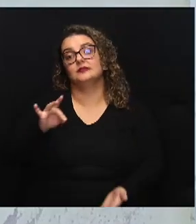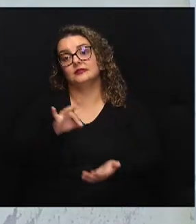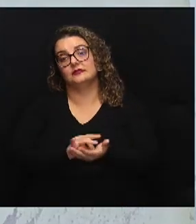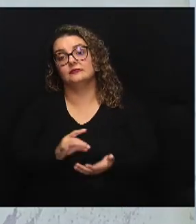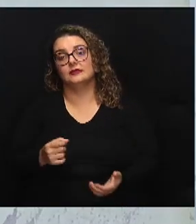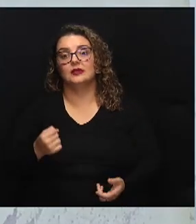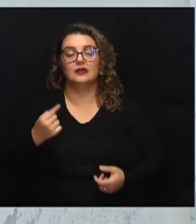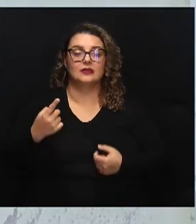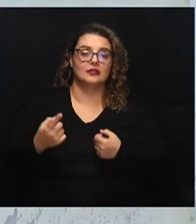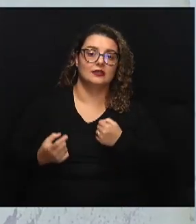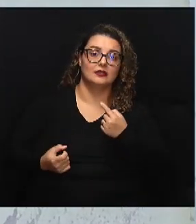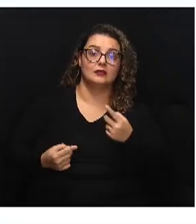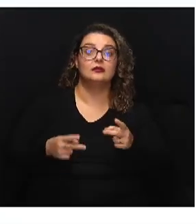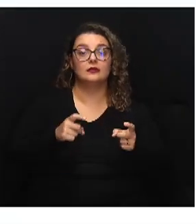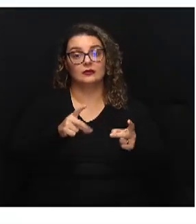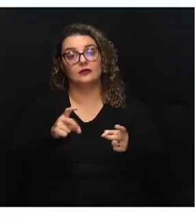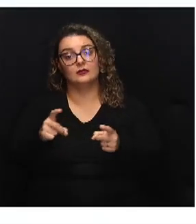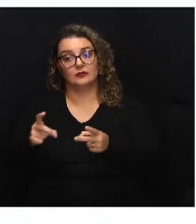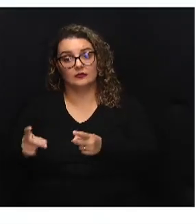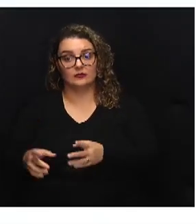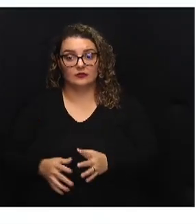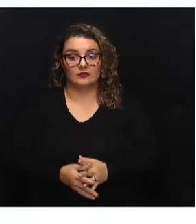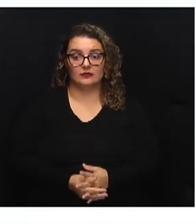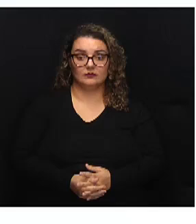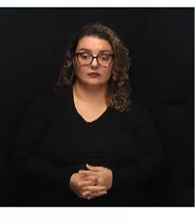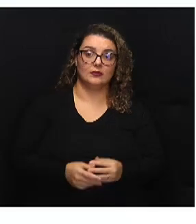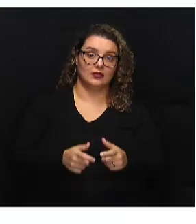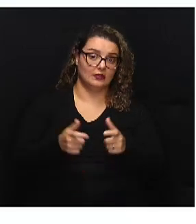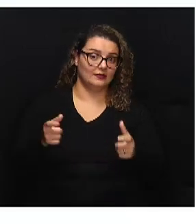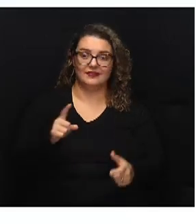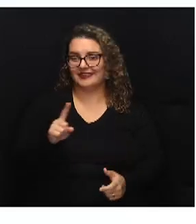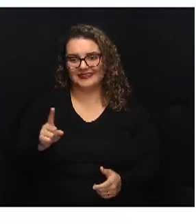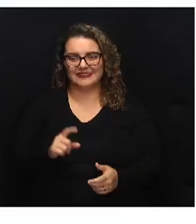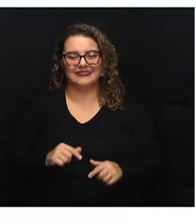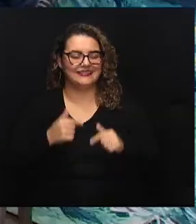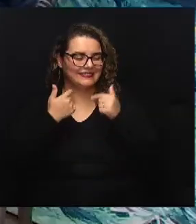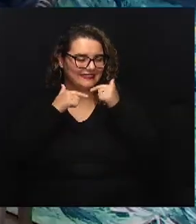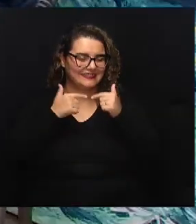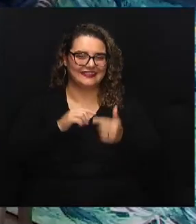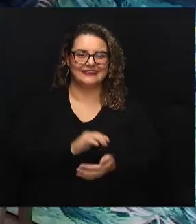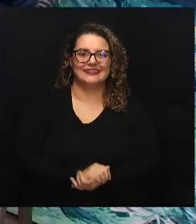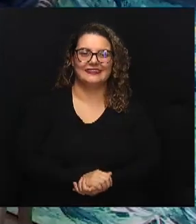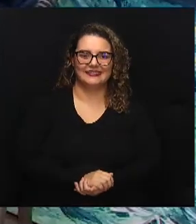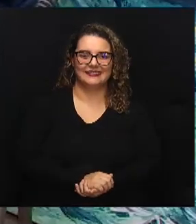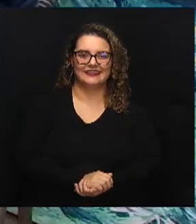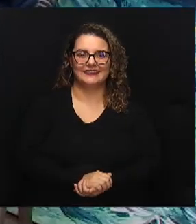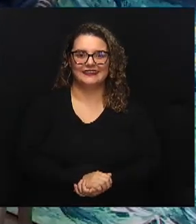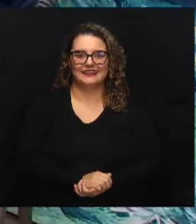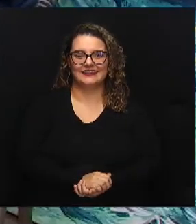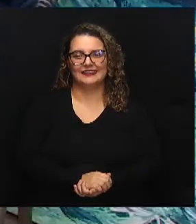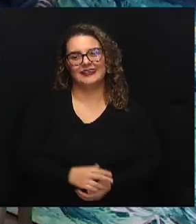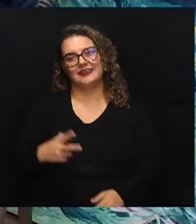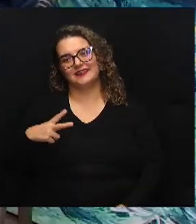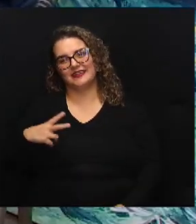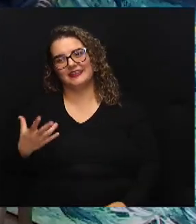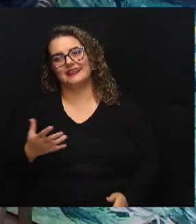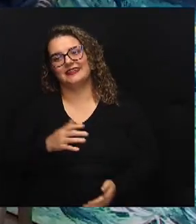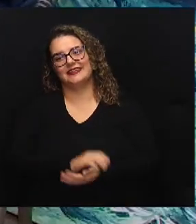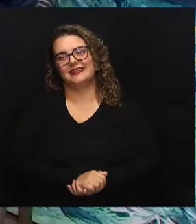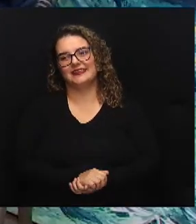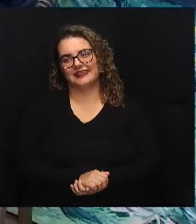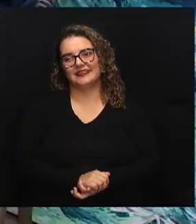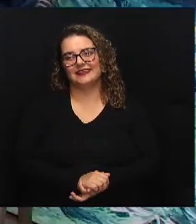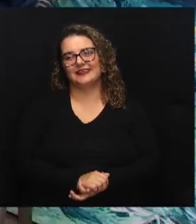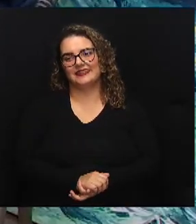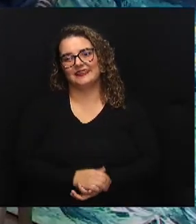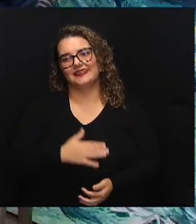Algumas estão à venda, mas a maioria não. Do acervo pessoal, né? São